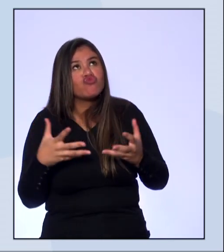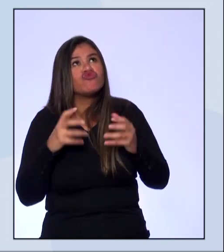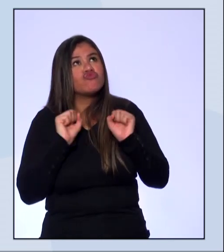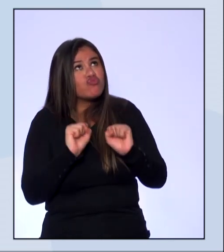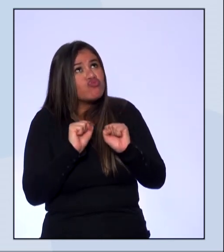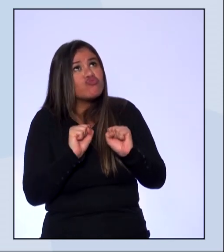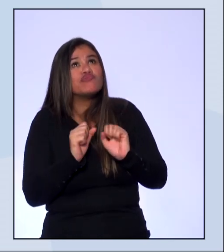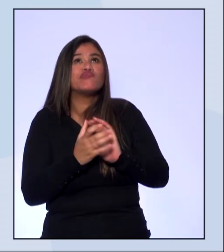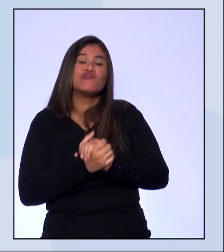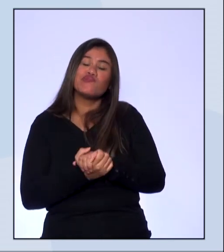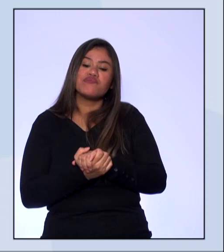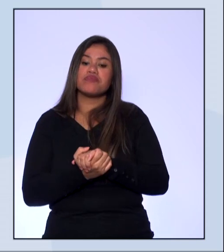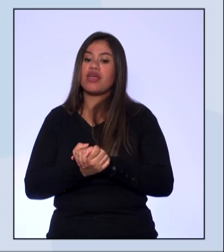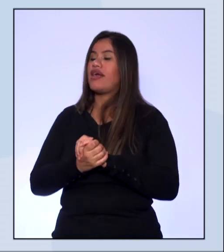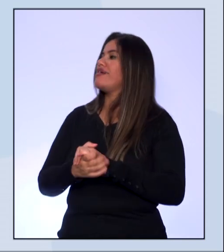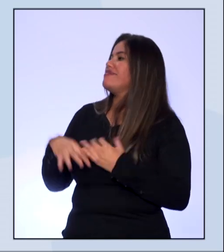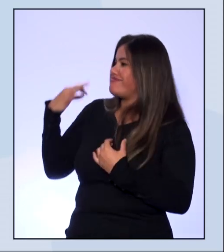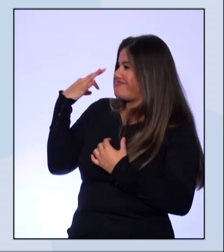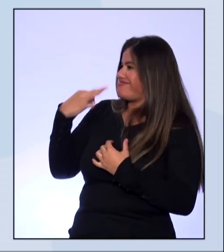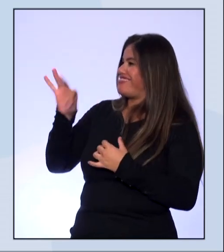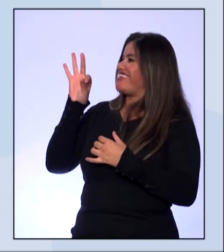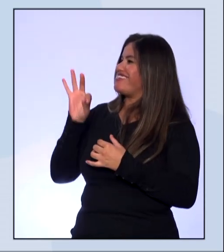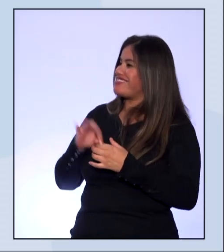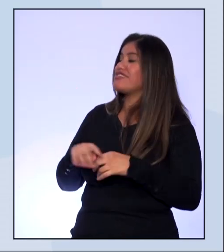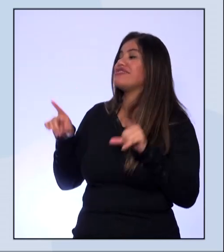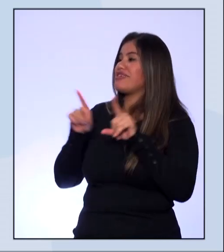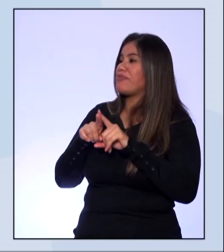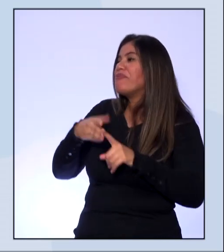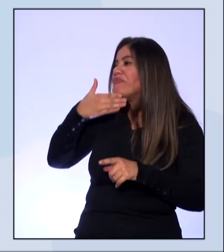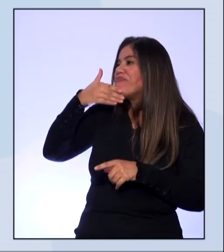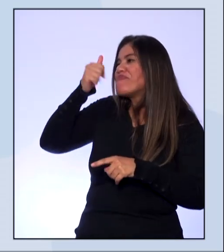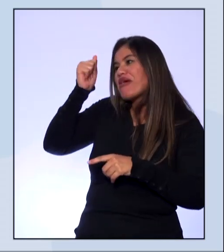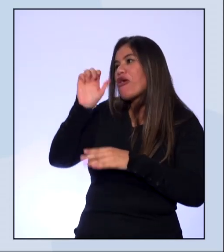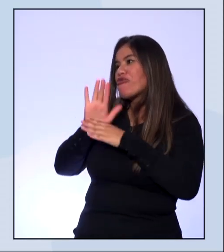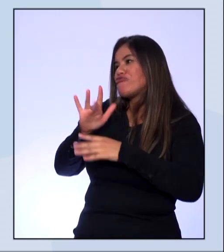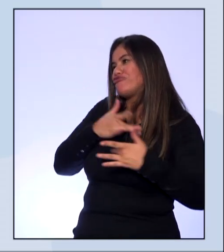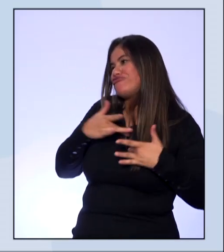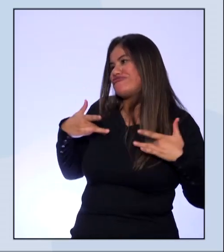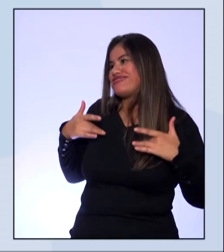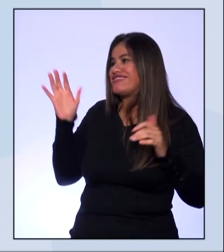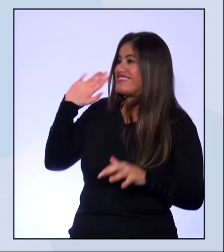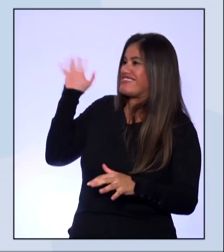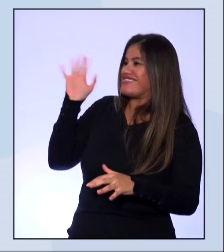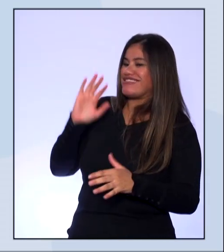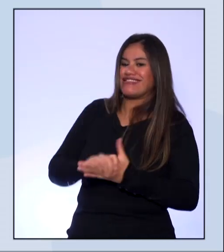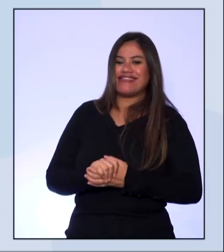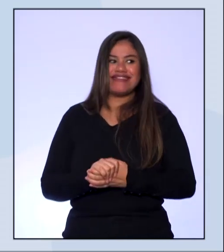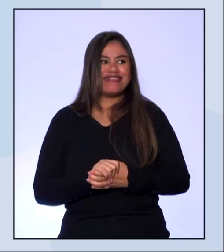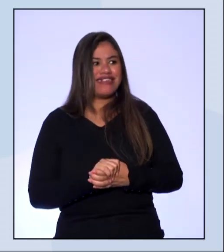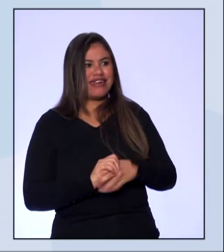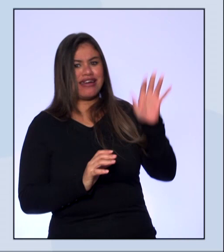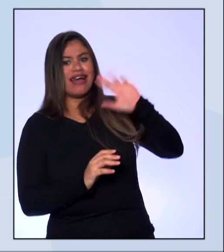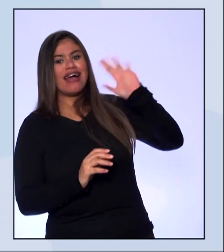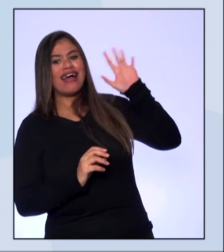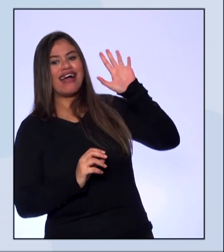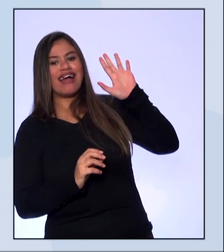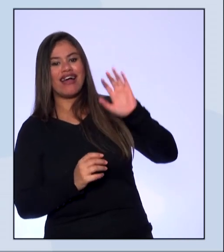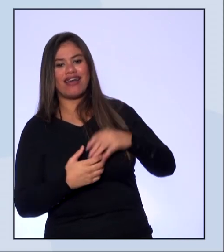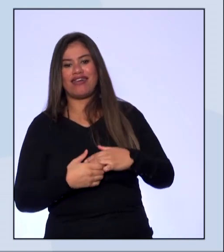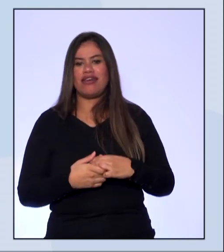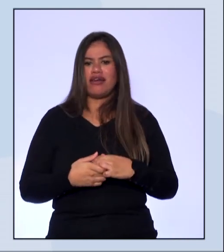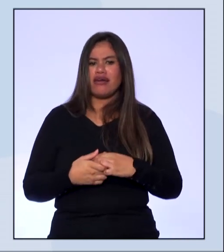ruim assim. Exato. E além disso, é bem melhor para a saúde. Fui! Quê? Onde você pensa que